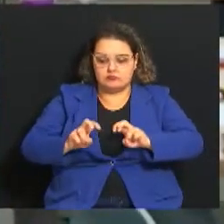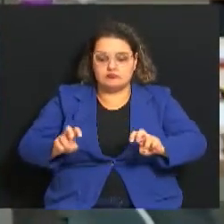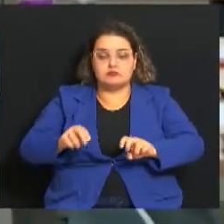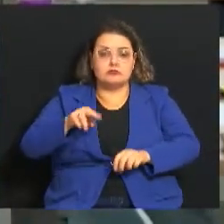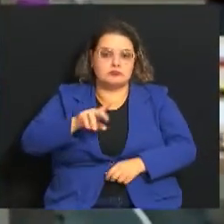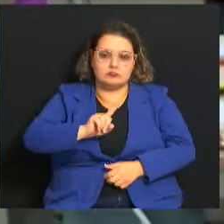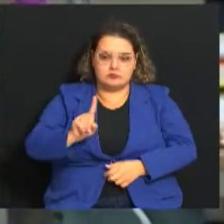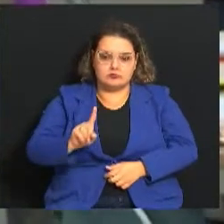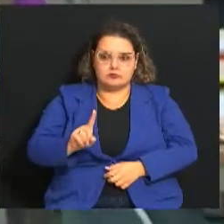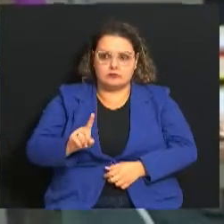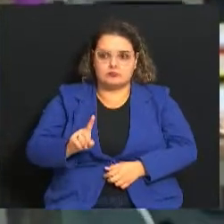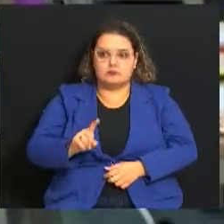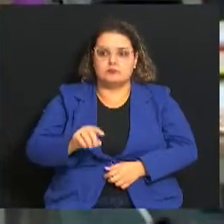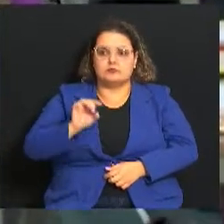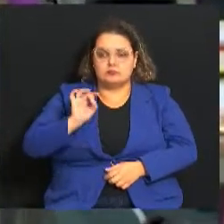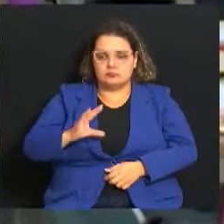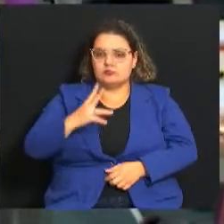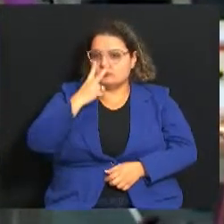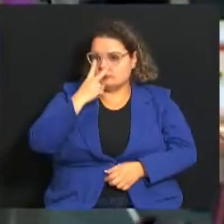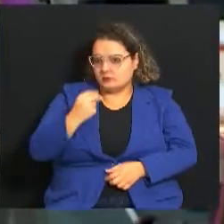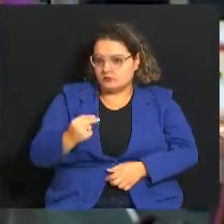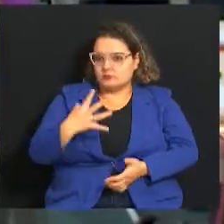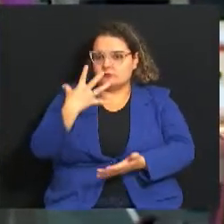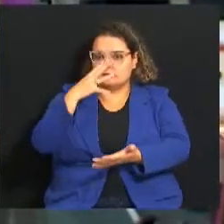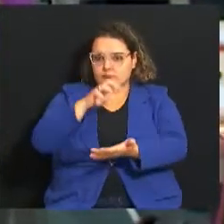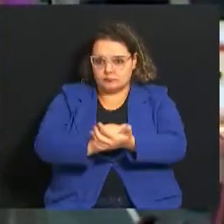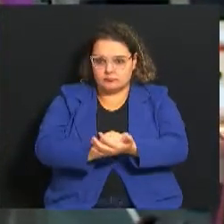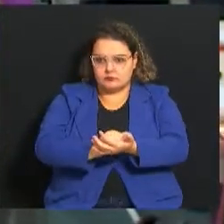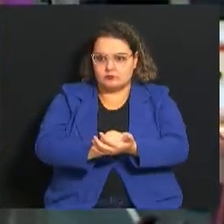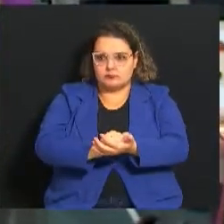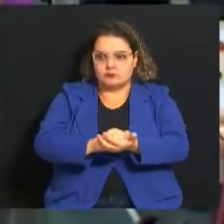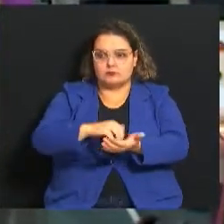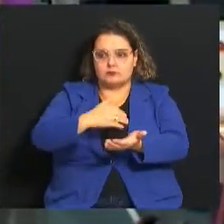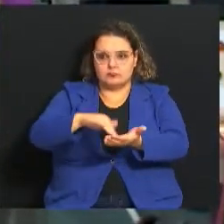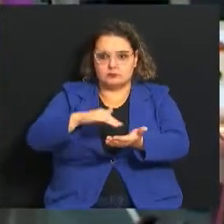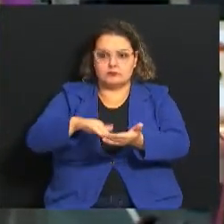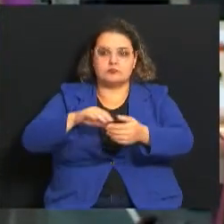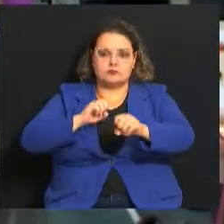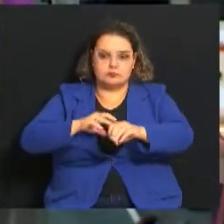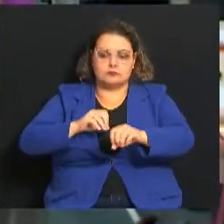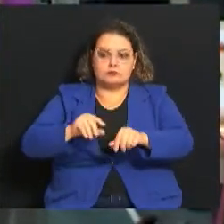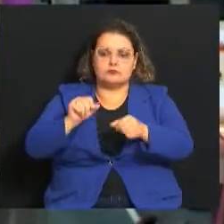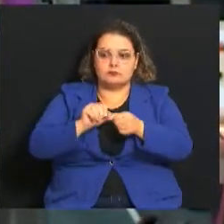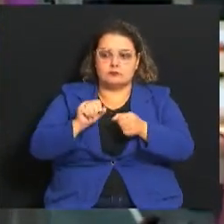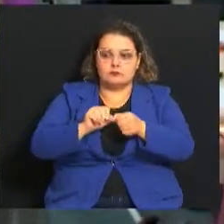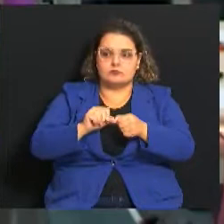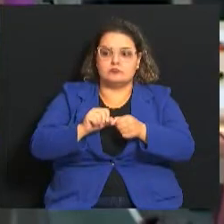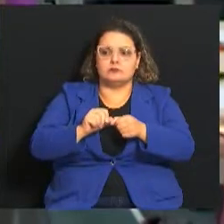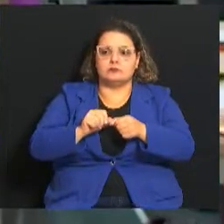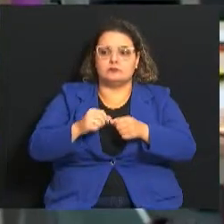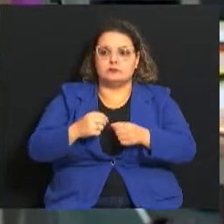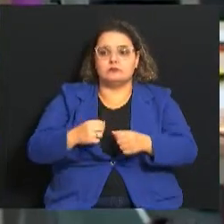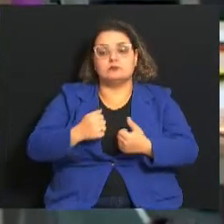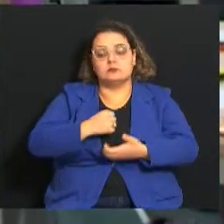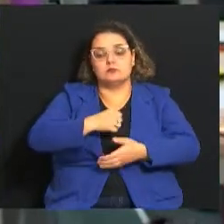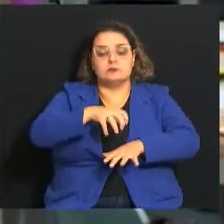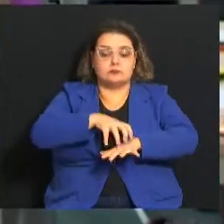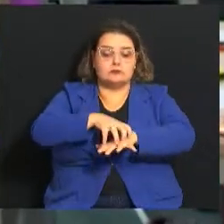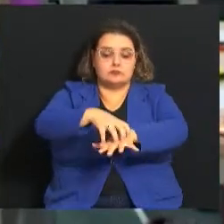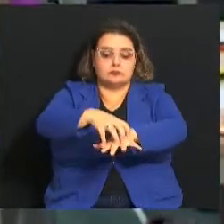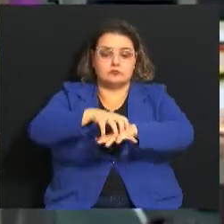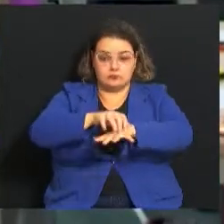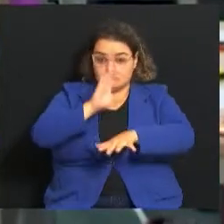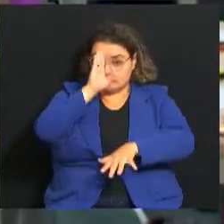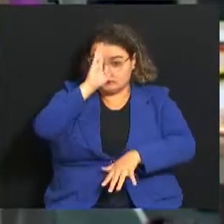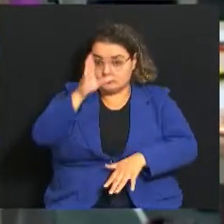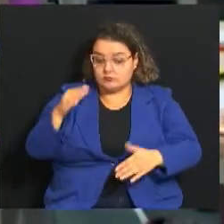são cadastradas na Secretaria de Educação que fazem o transporte principalmente dos autistas,